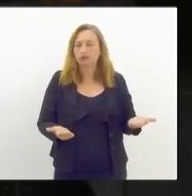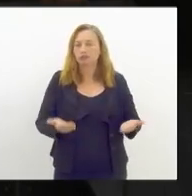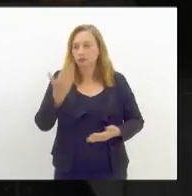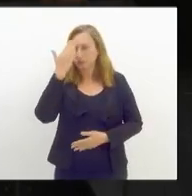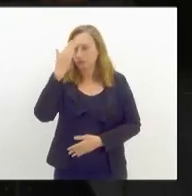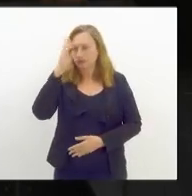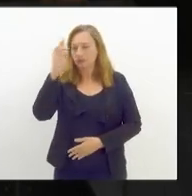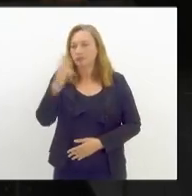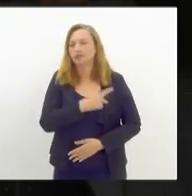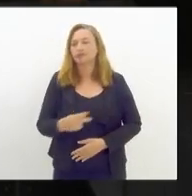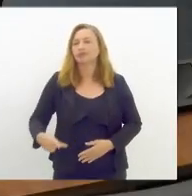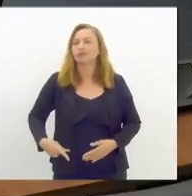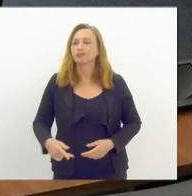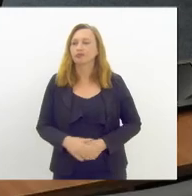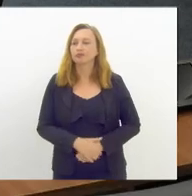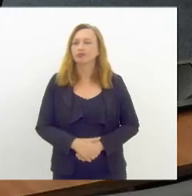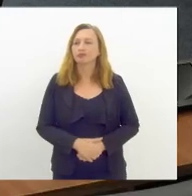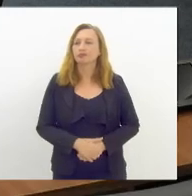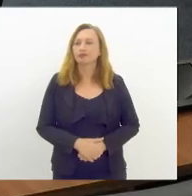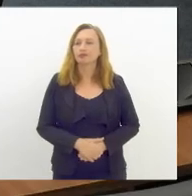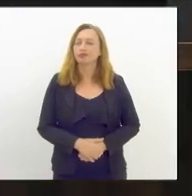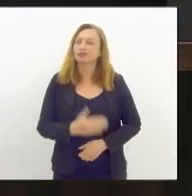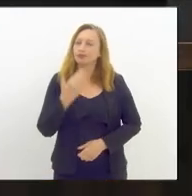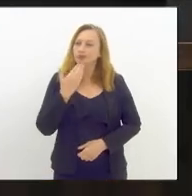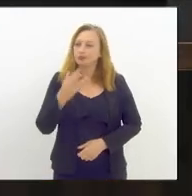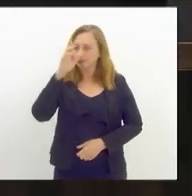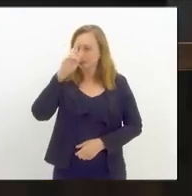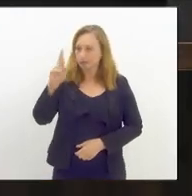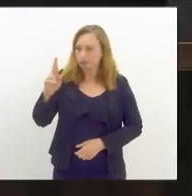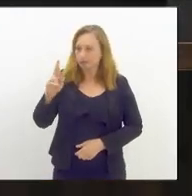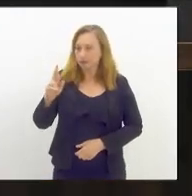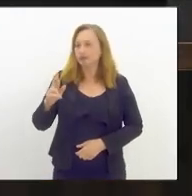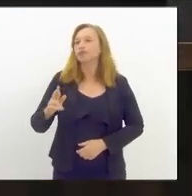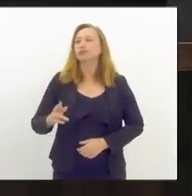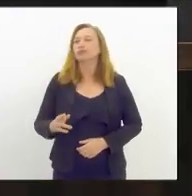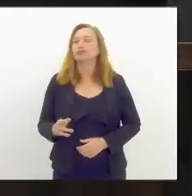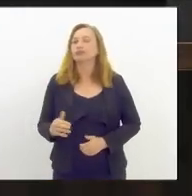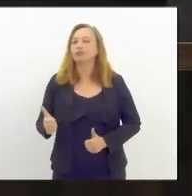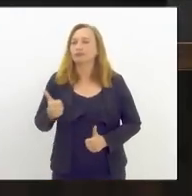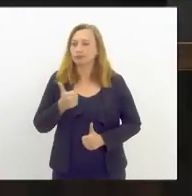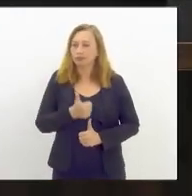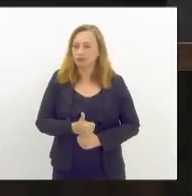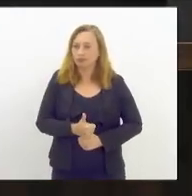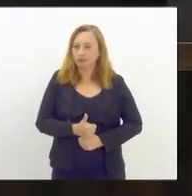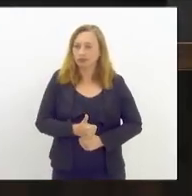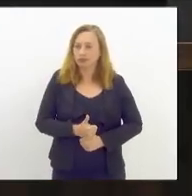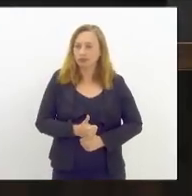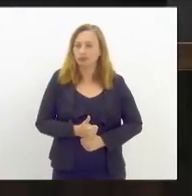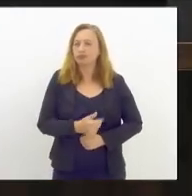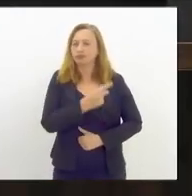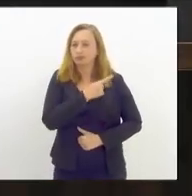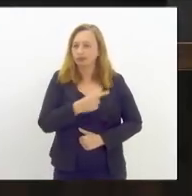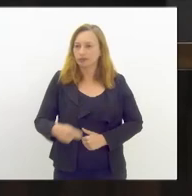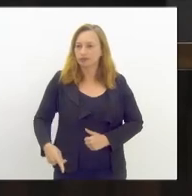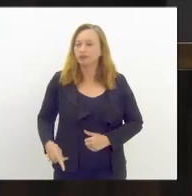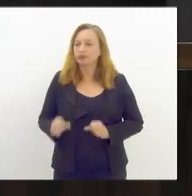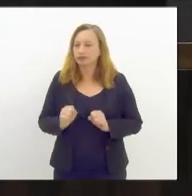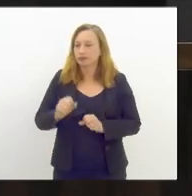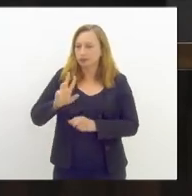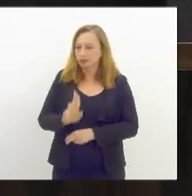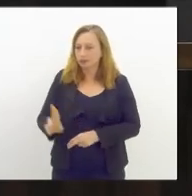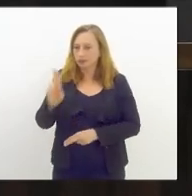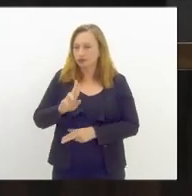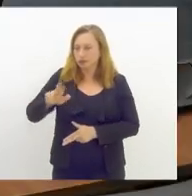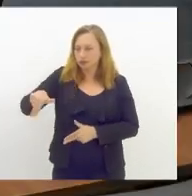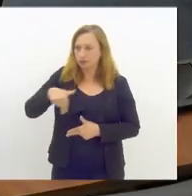senhora presidente solicita vossa excelência preocupar aqui a presidência para que eu possa fazer o uso